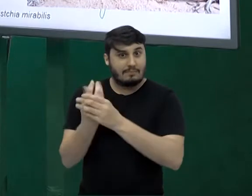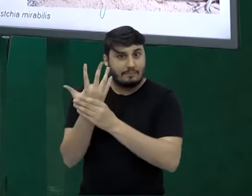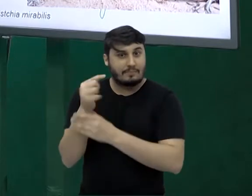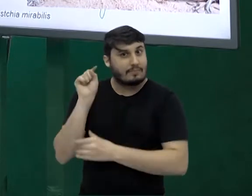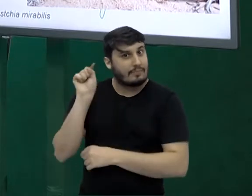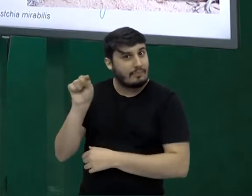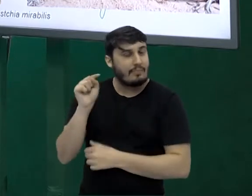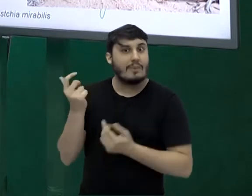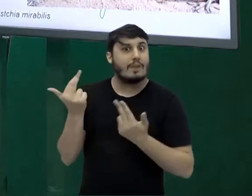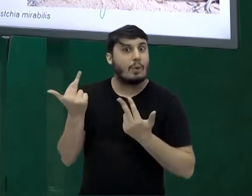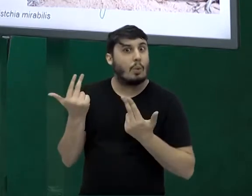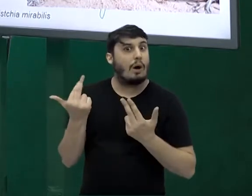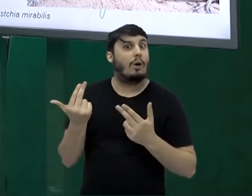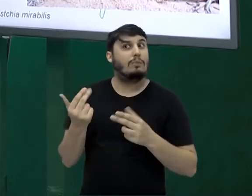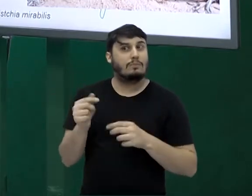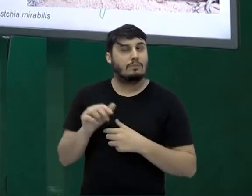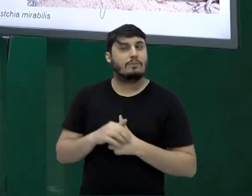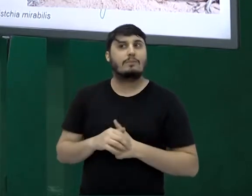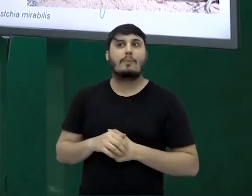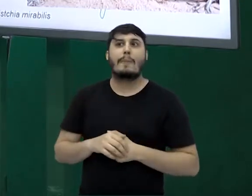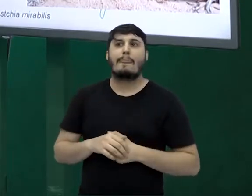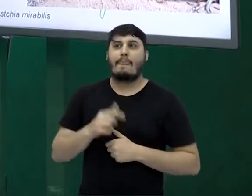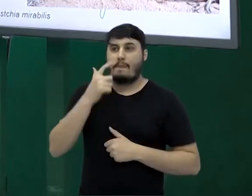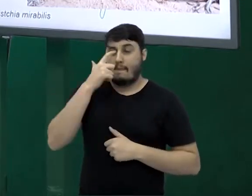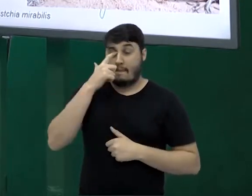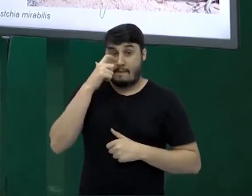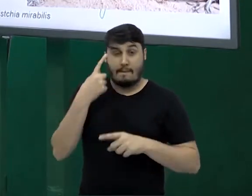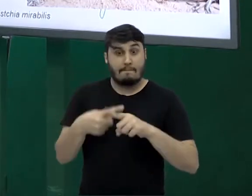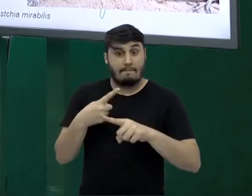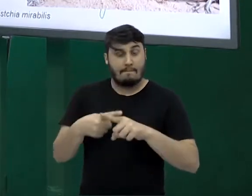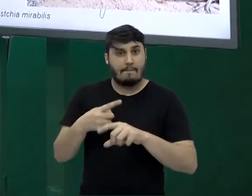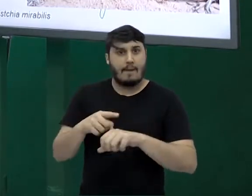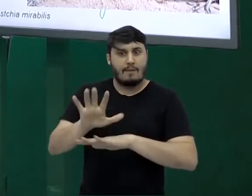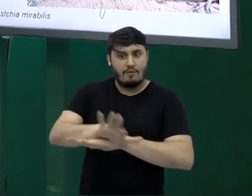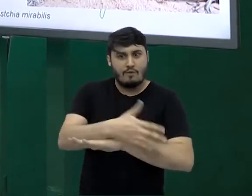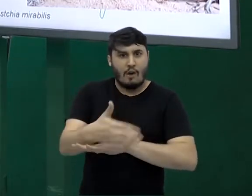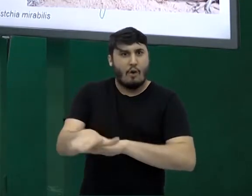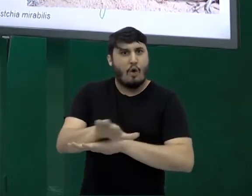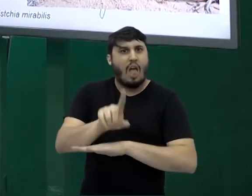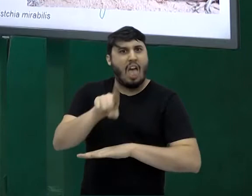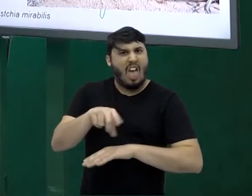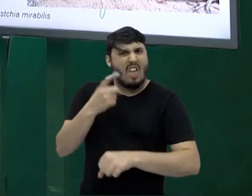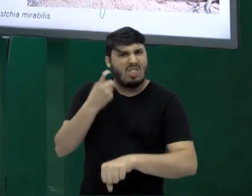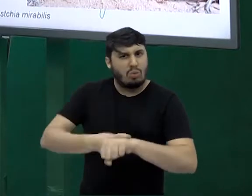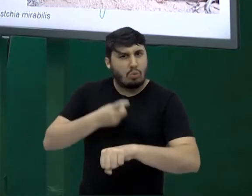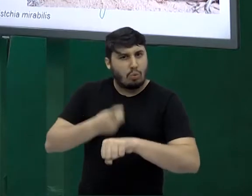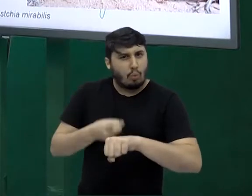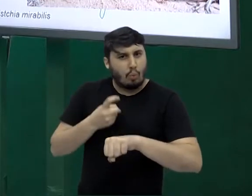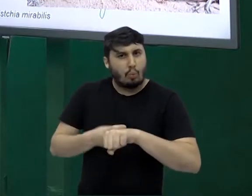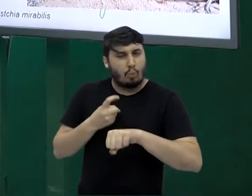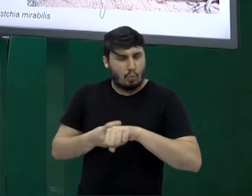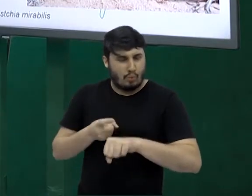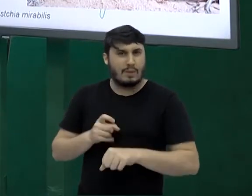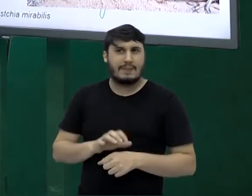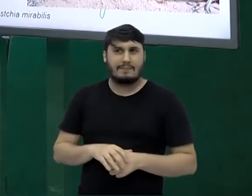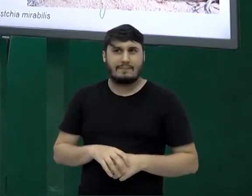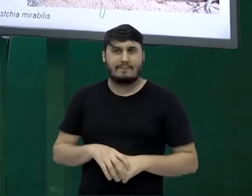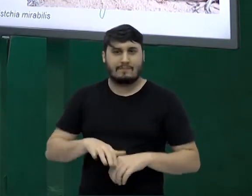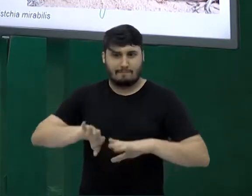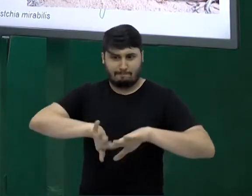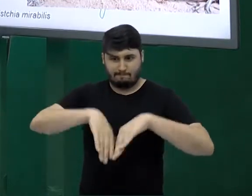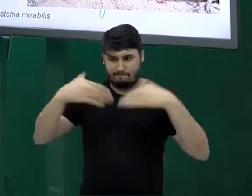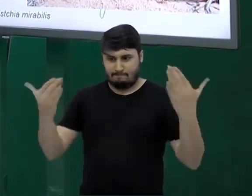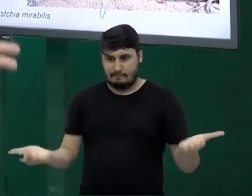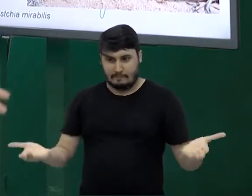uma que fica bem na esquina, assim, tá? Que às vezes o pessoal passa e se fura, porque as folhas delas são bem duras, assim, sabe, cara? Não sei que teve